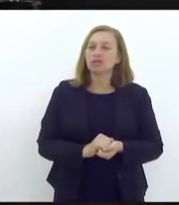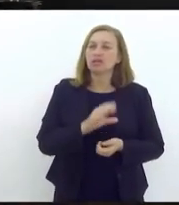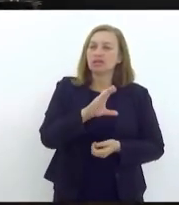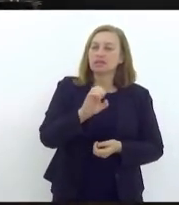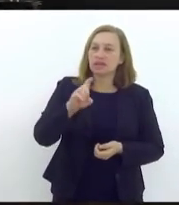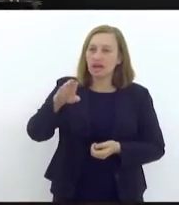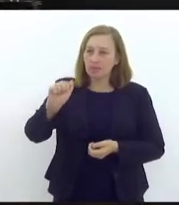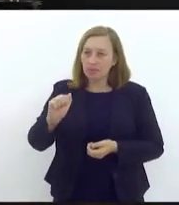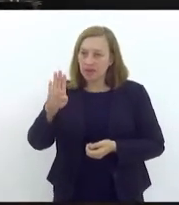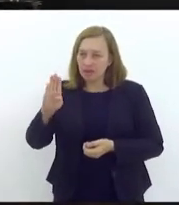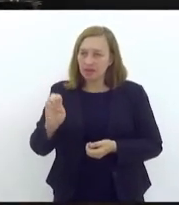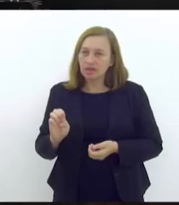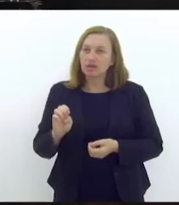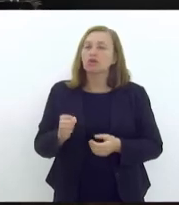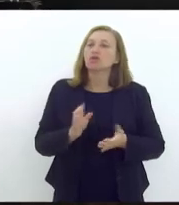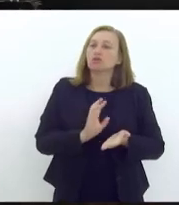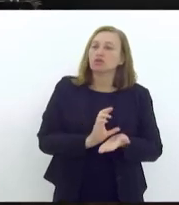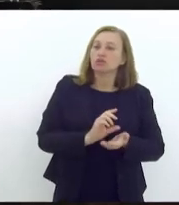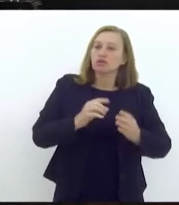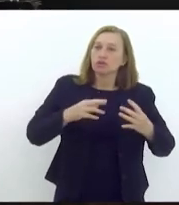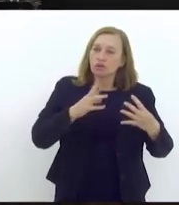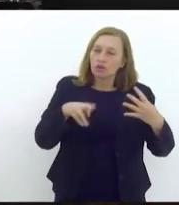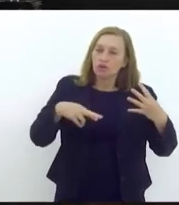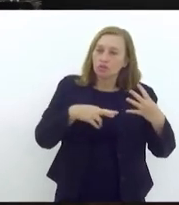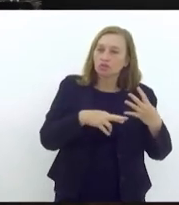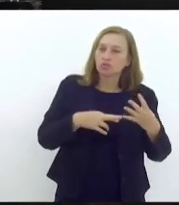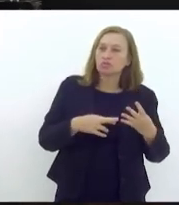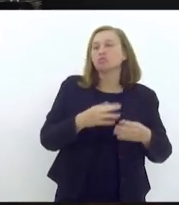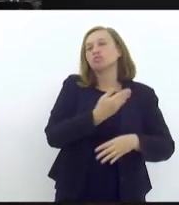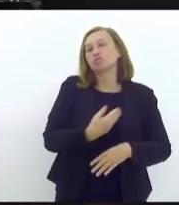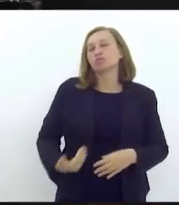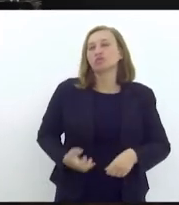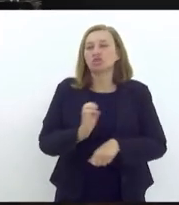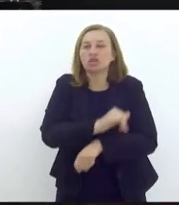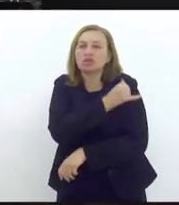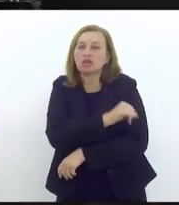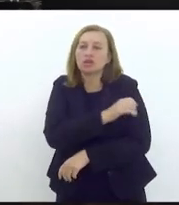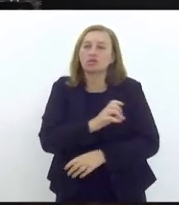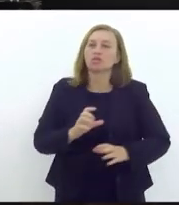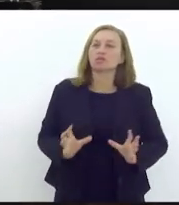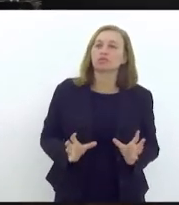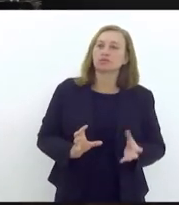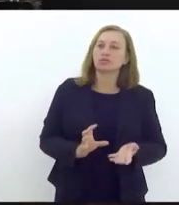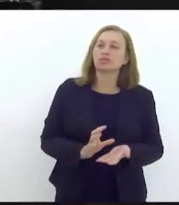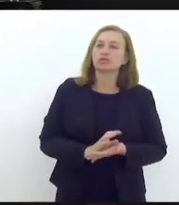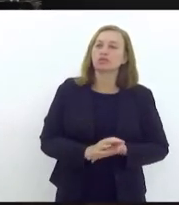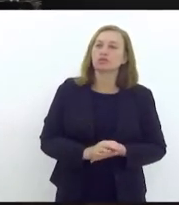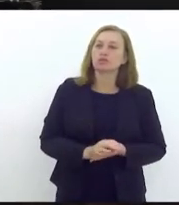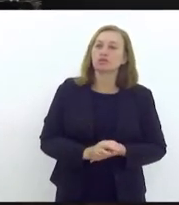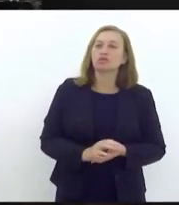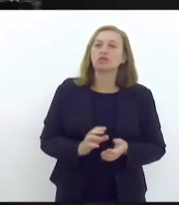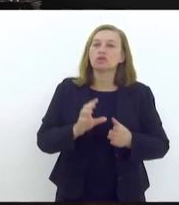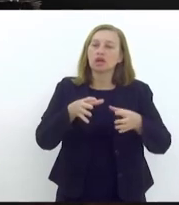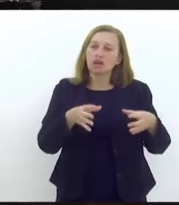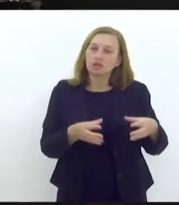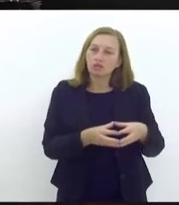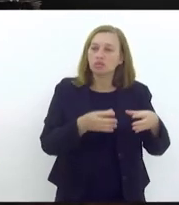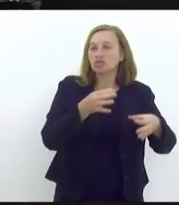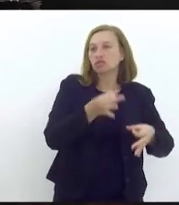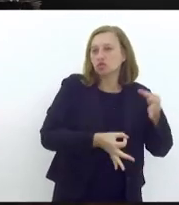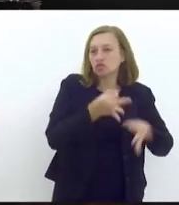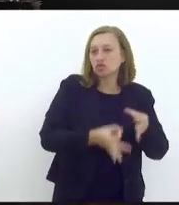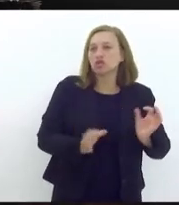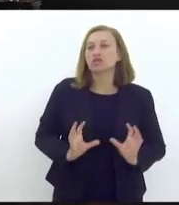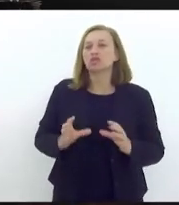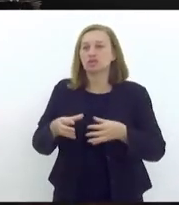seab com recursos públicos no nome do estado do Rio de Janeiro parecendo as comissões Constituição de Justiça pela constitucionalidade de assuntos da criança adolescente